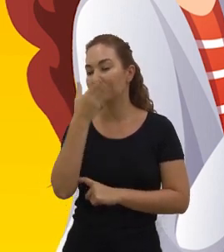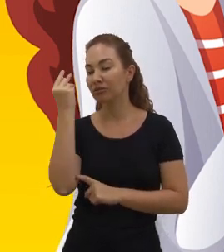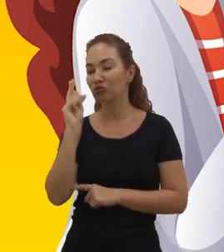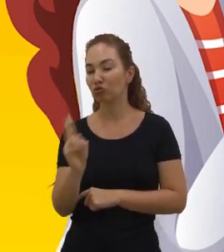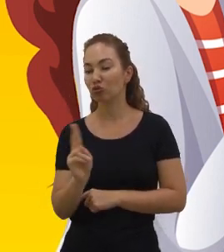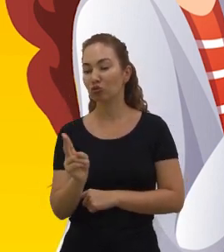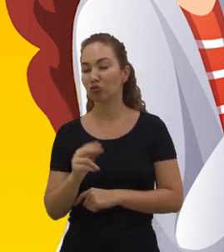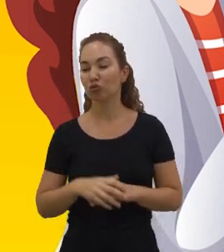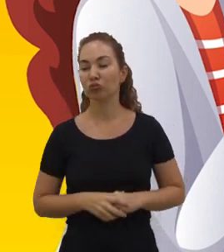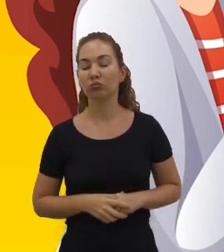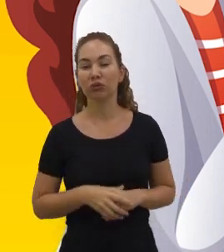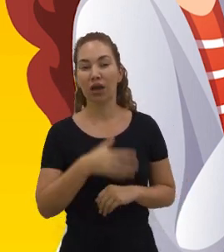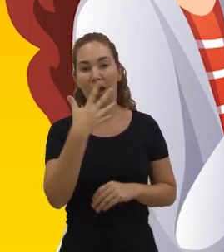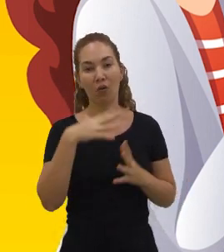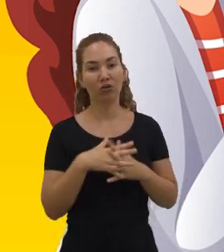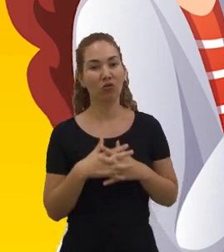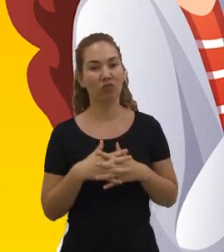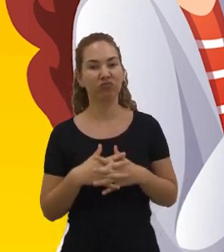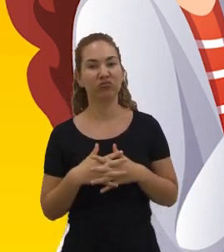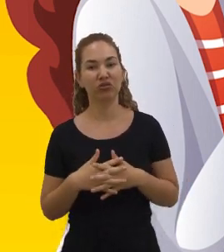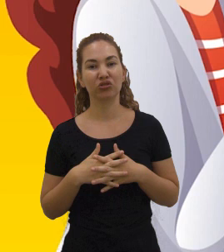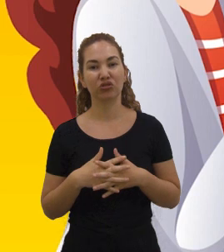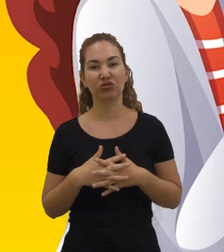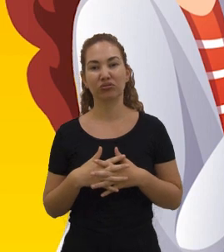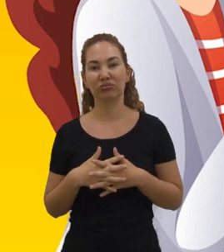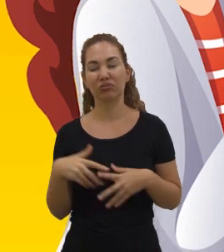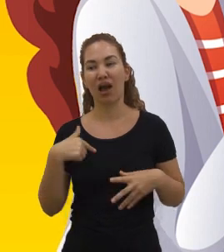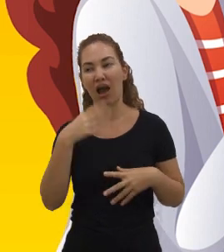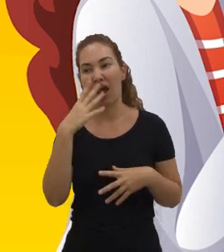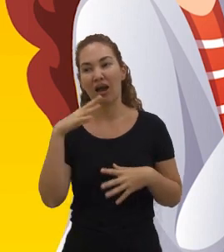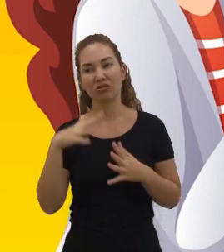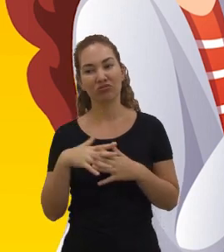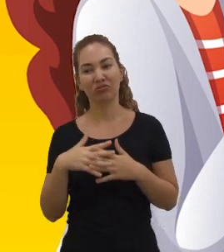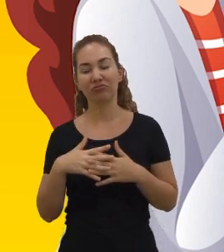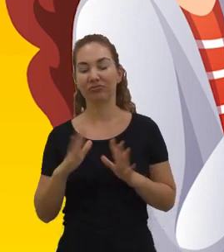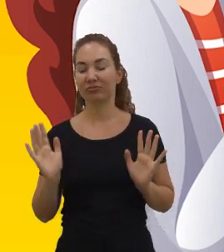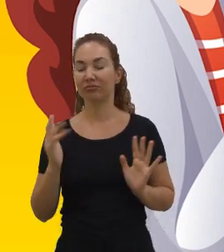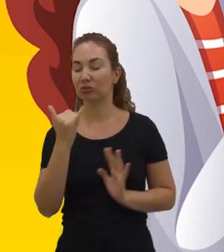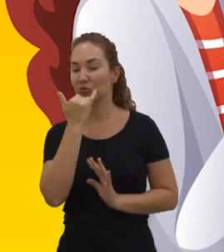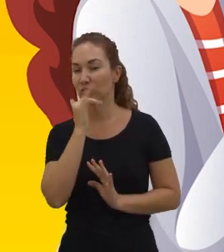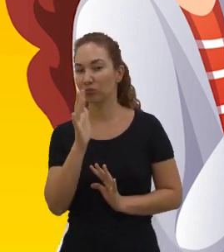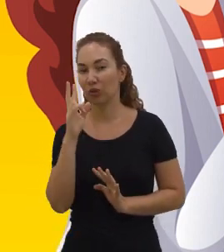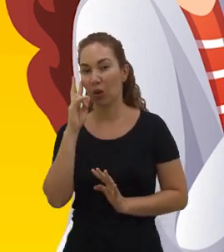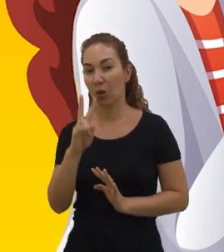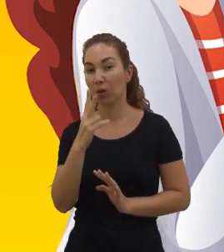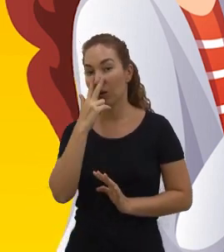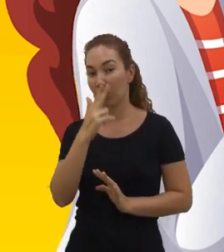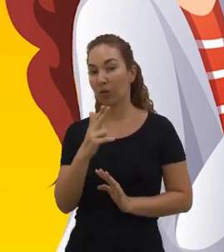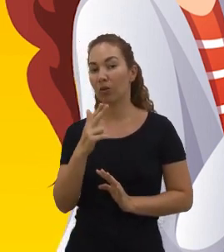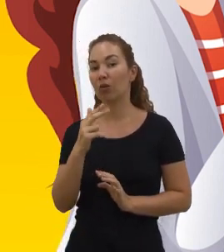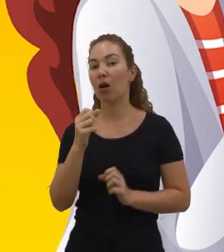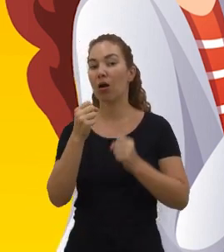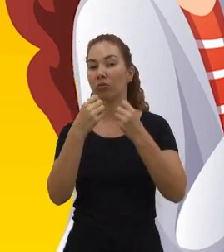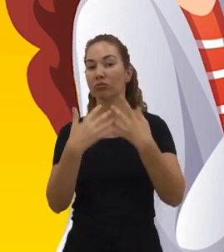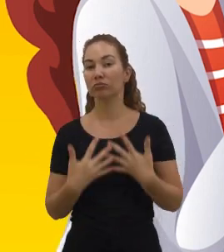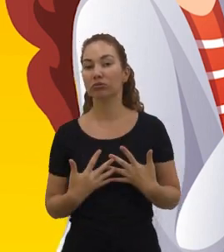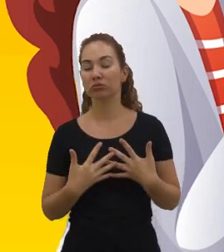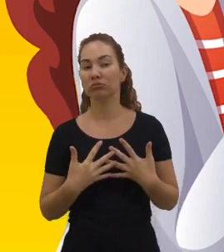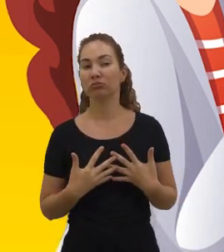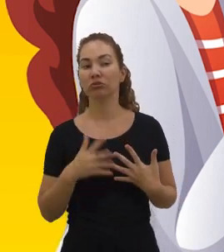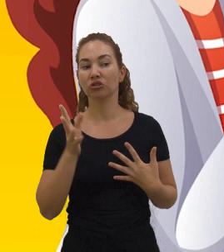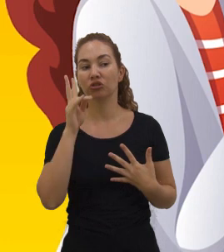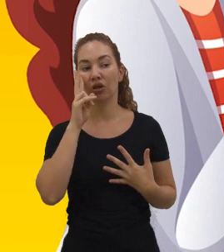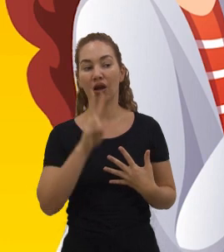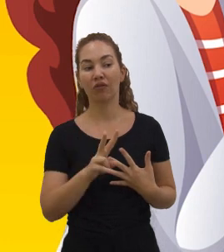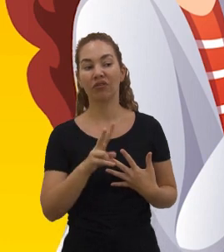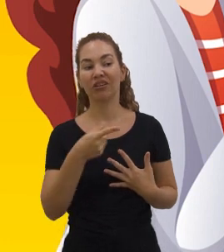Eu acho que eu tô confundindo o filme, então. Não é o mesmo filme que eu tô achando que eu assisti. Mas eu assisti um com a mesma descrição. Ah, eu já vi esse